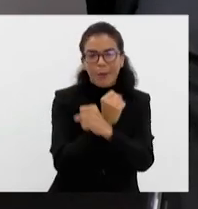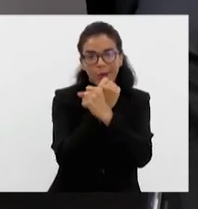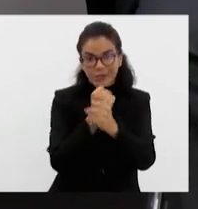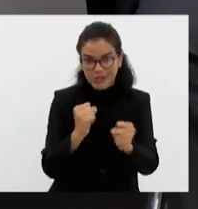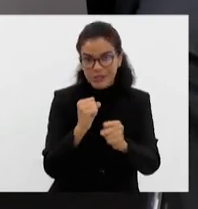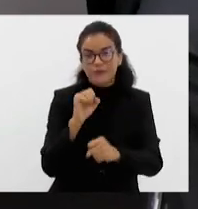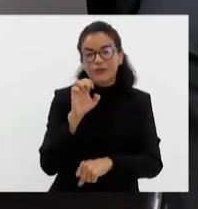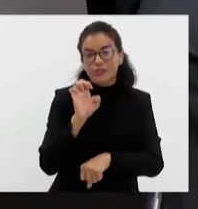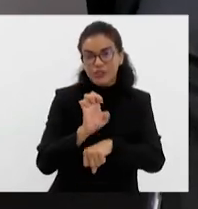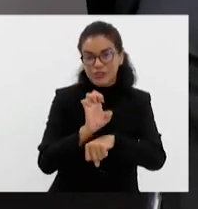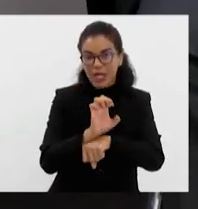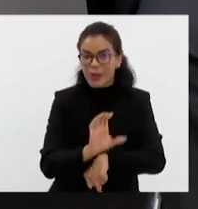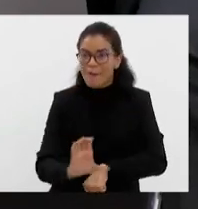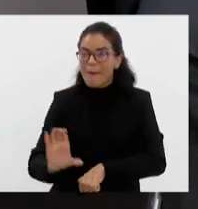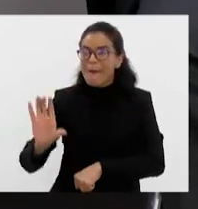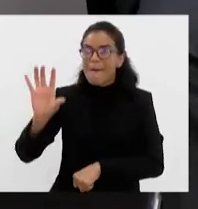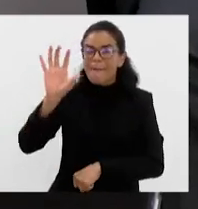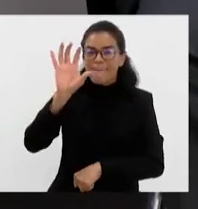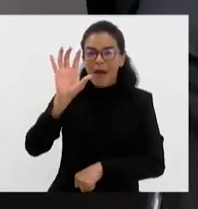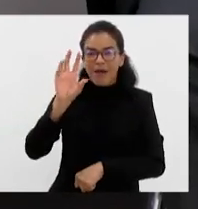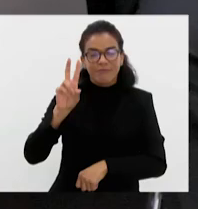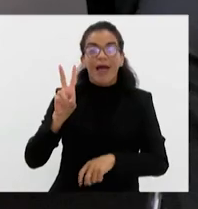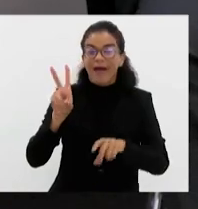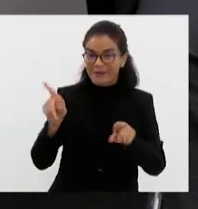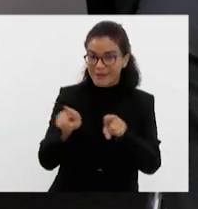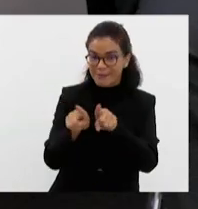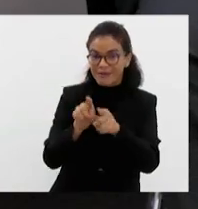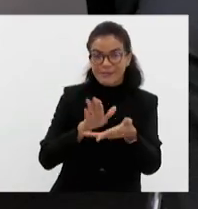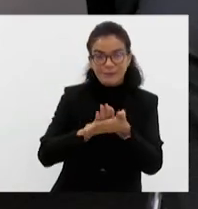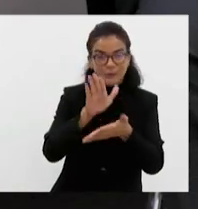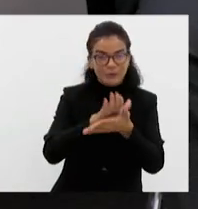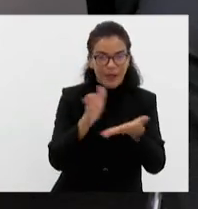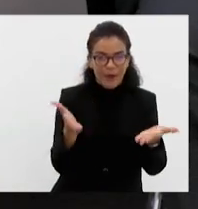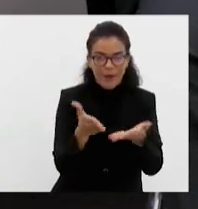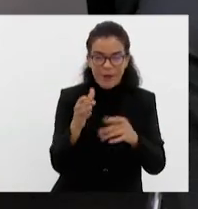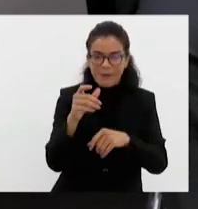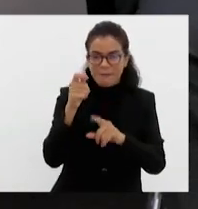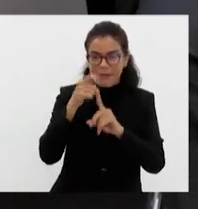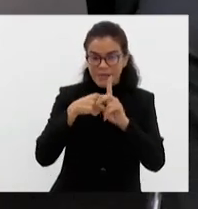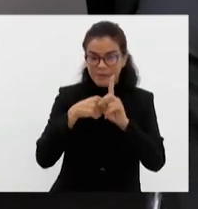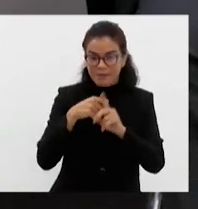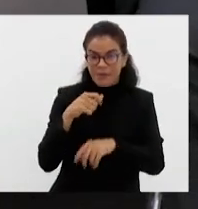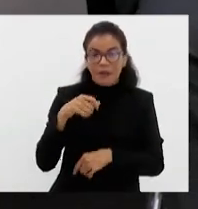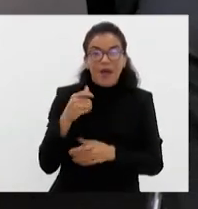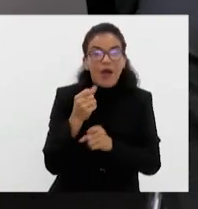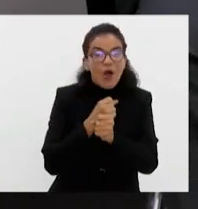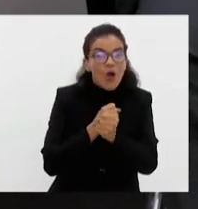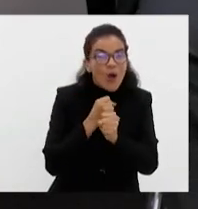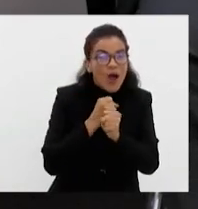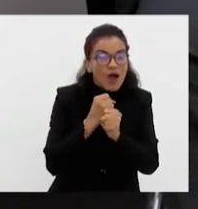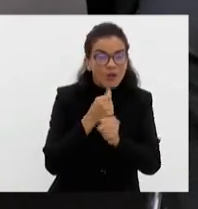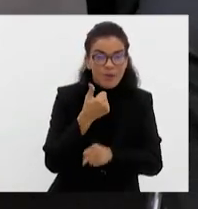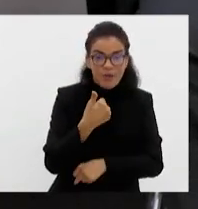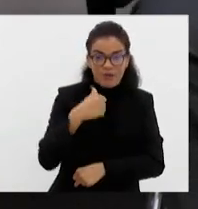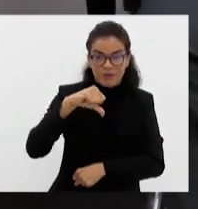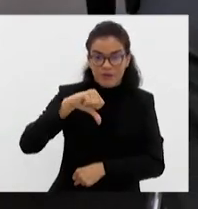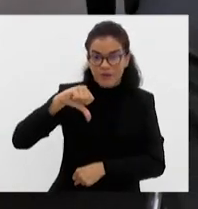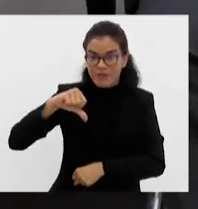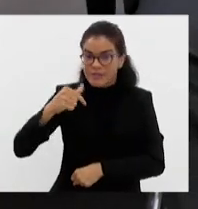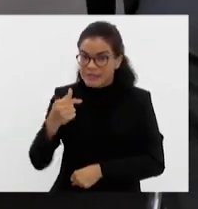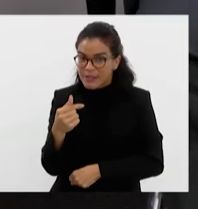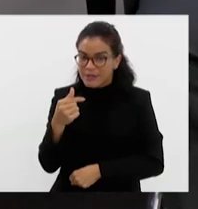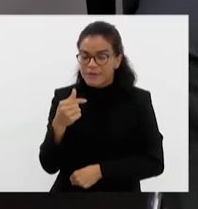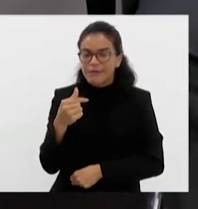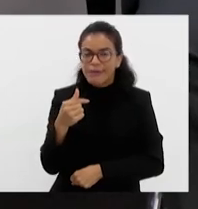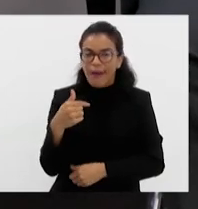vai sair a nossa publicação agora nesse mês. Aguentarem uns juros de 97 até 2013 de